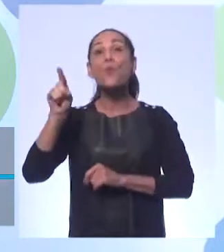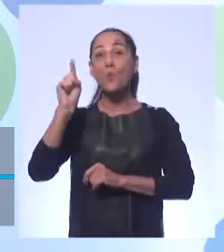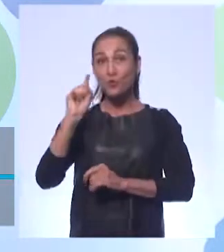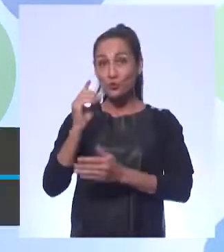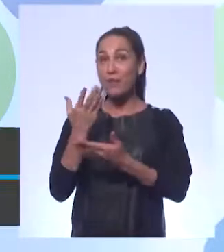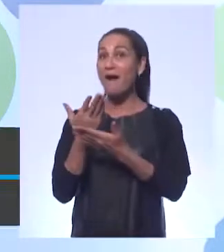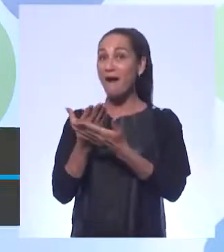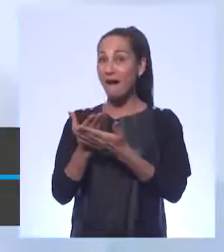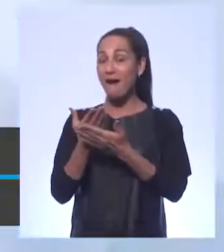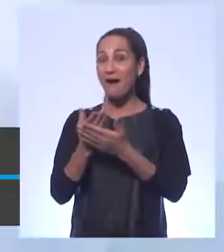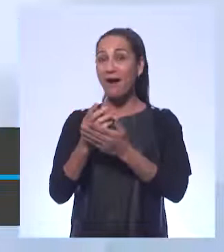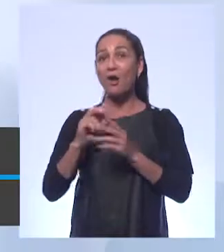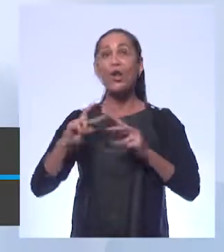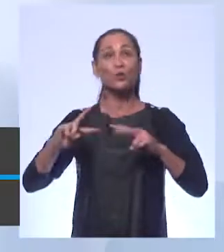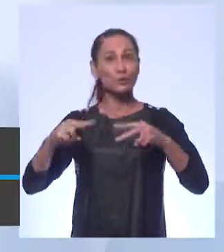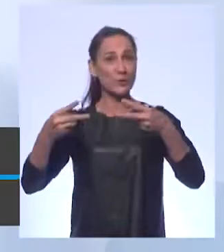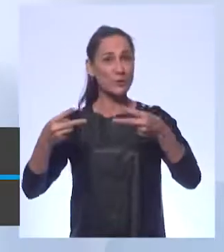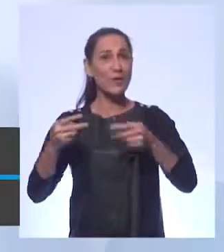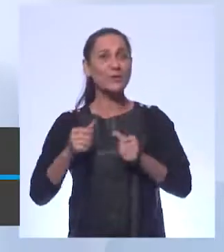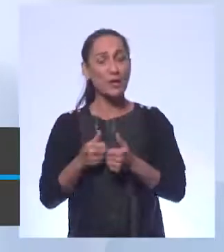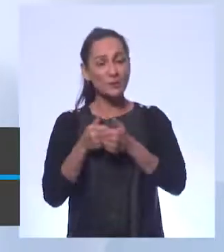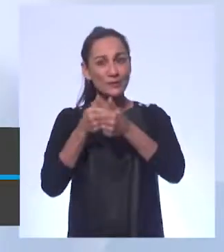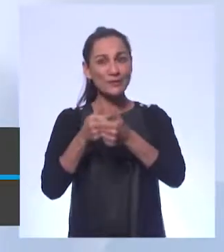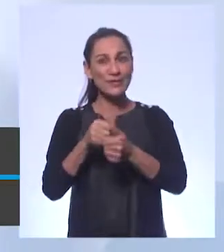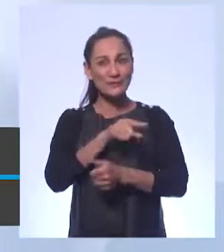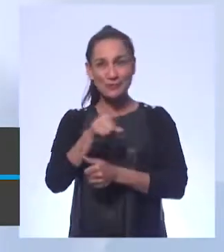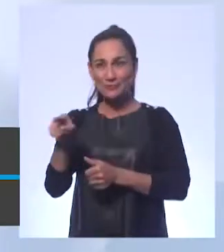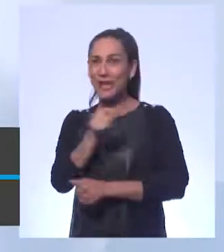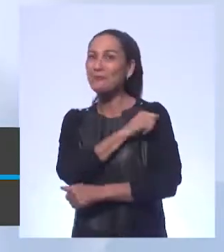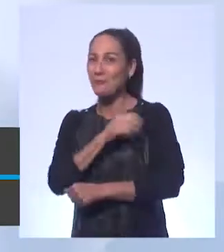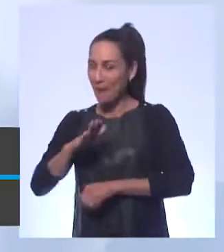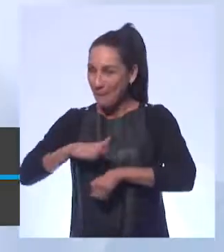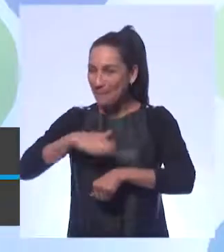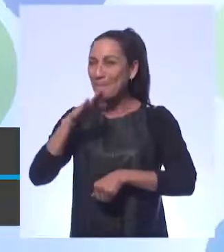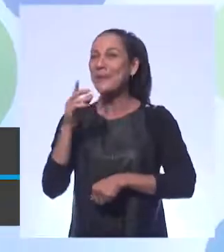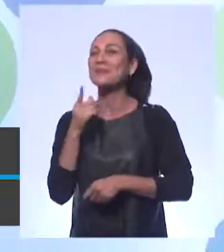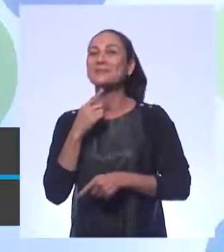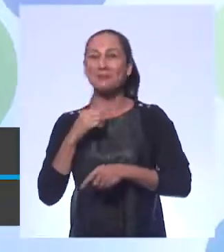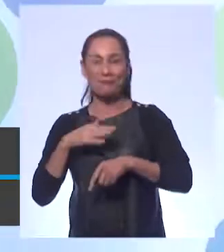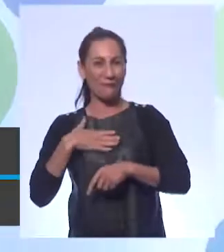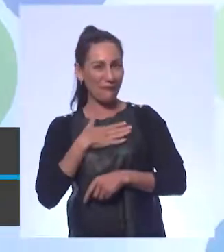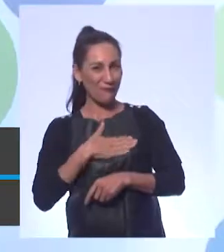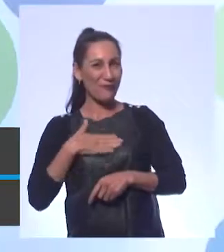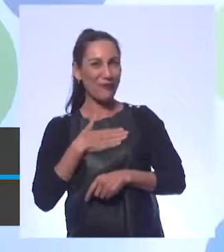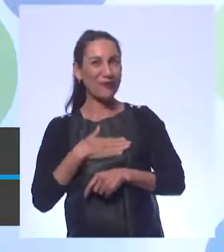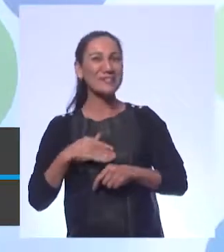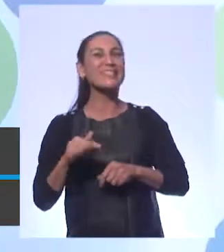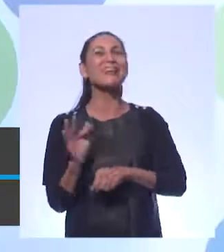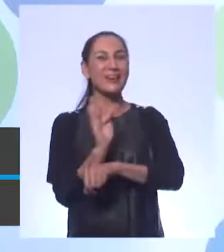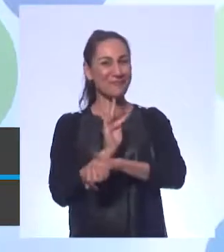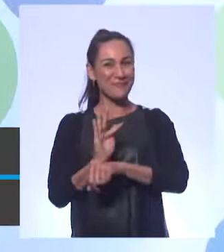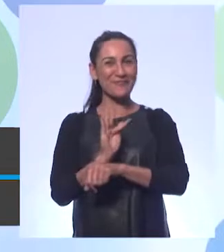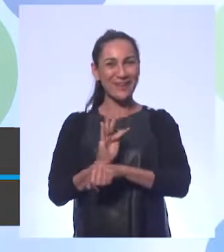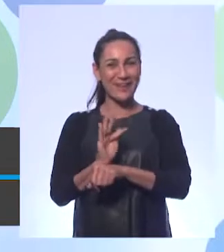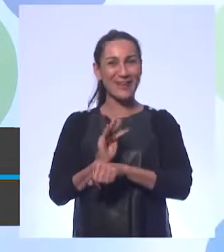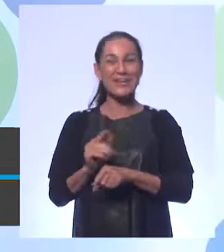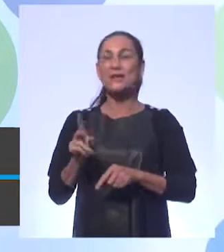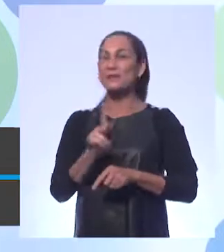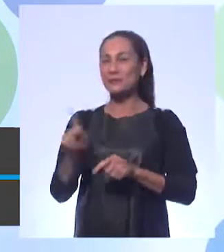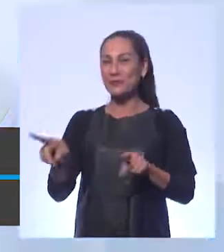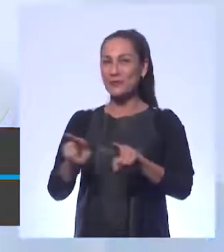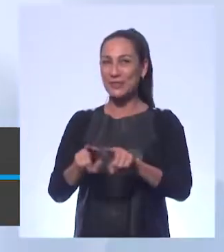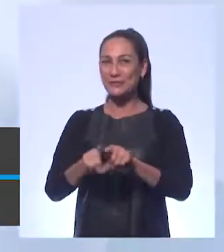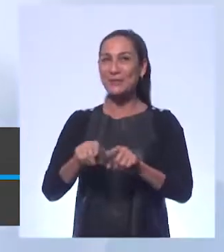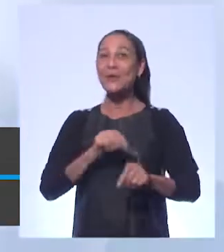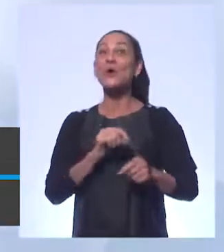Georgia? Sim, está aproximando o que o estudante mais gosta, né? Férias para os nossos estudantes e professores, né? Sim,